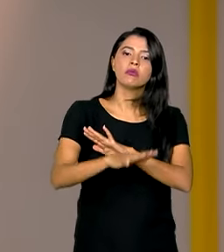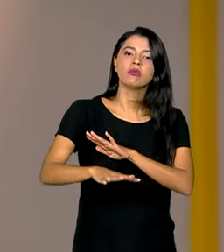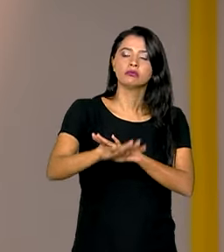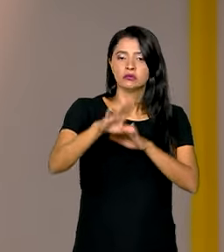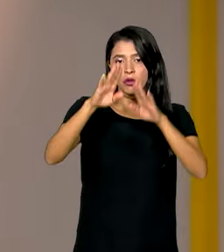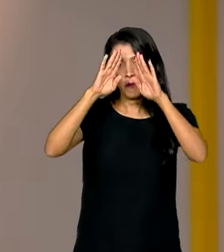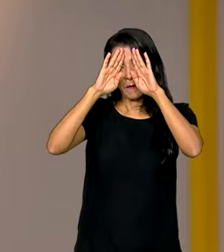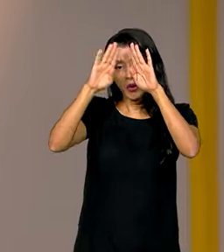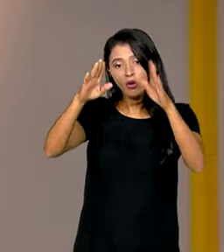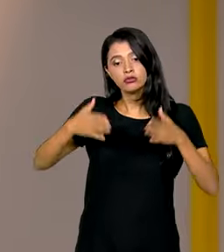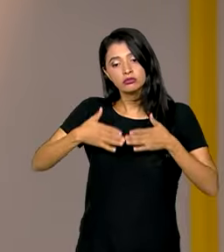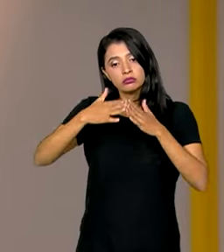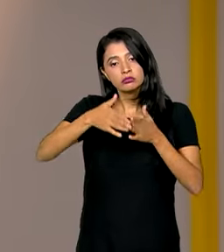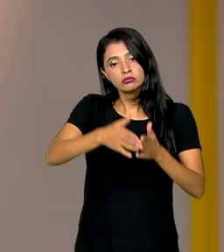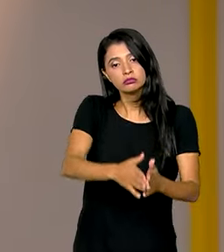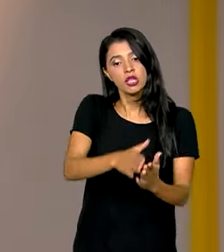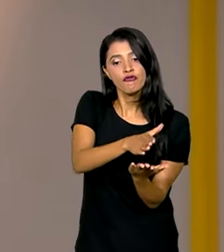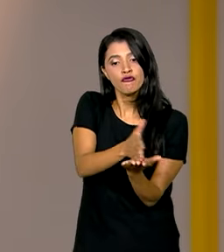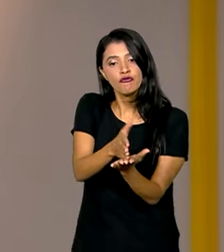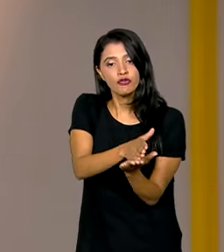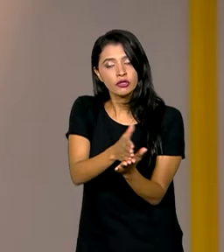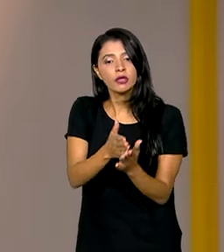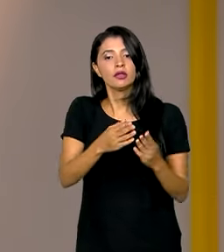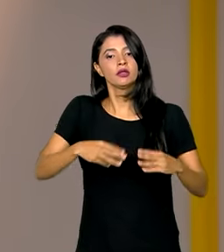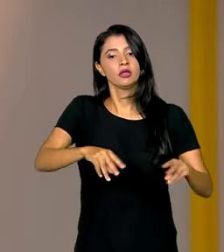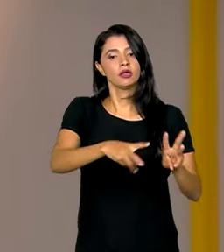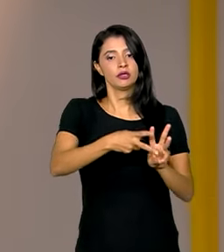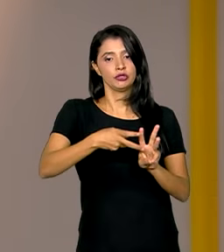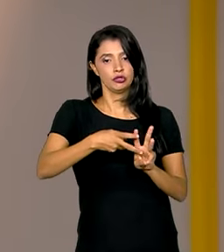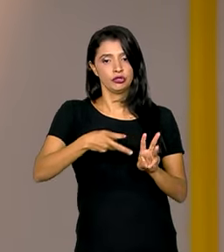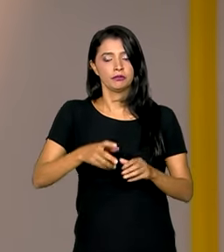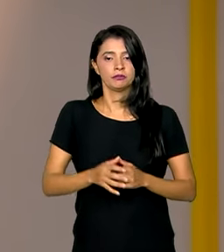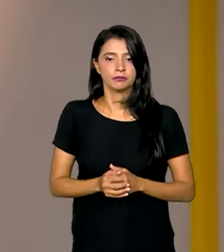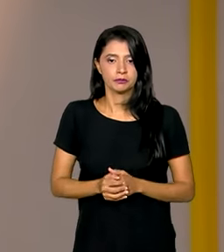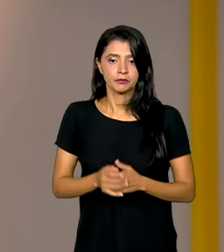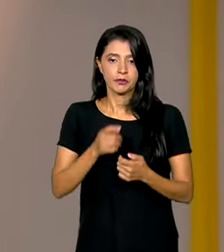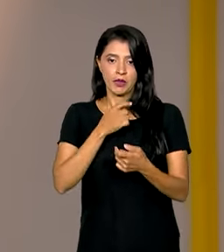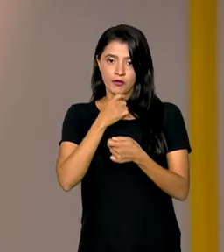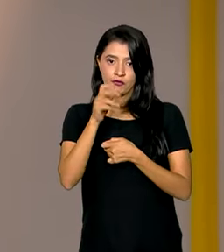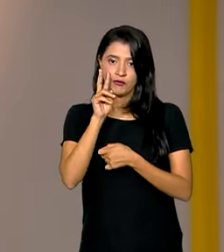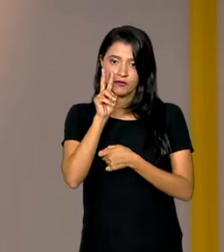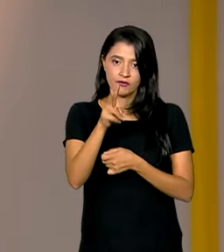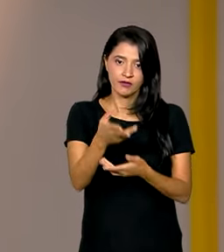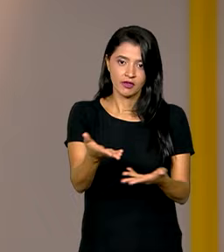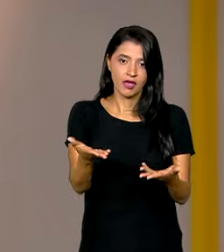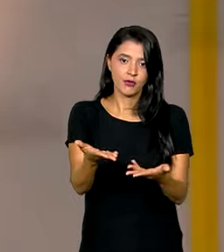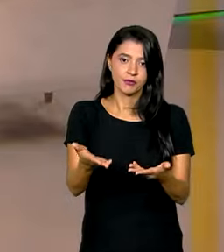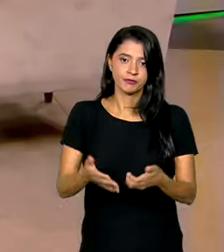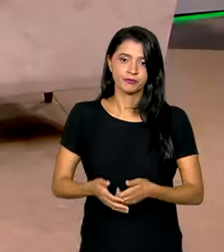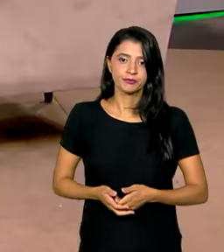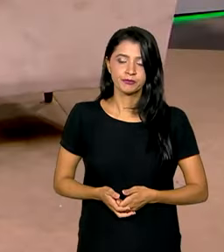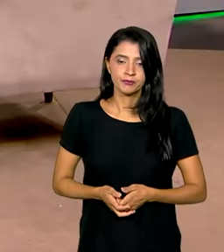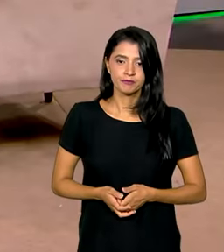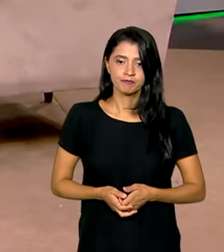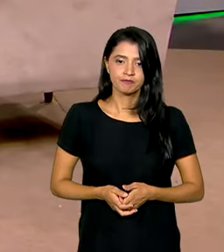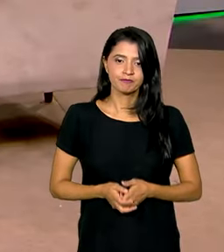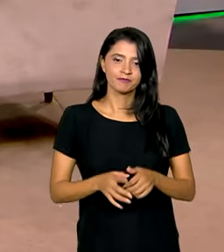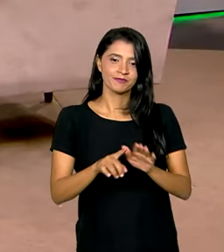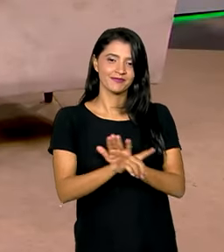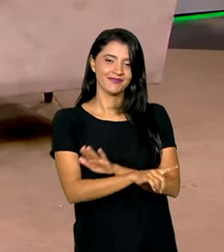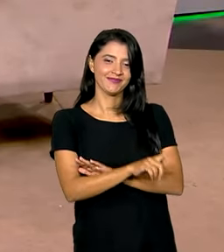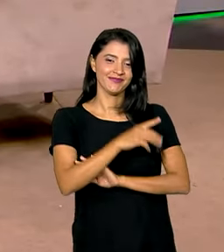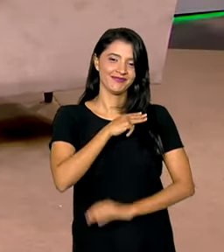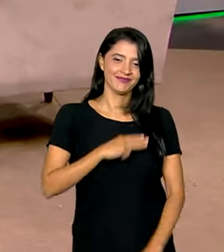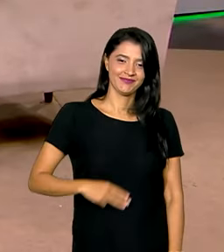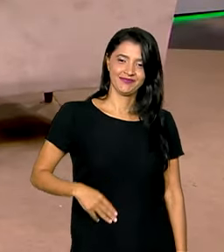portos e aeroportos, nas fronteiras e terras indígenas do país. A entrevista você confere agora. Ministro Flávio